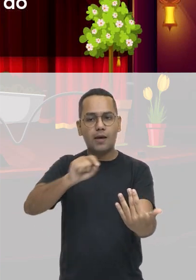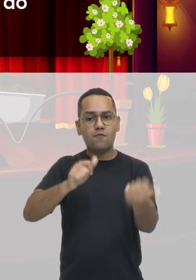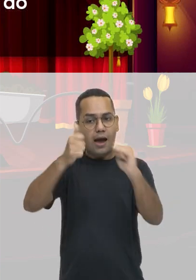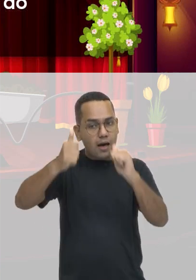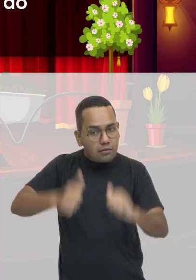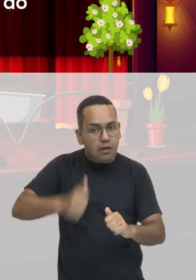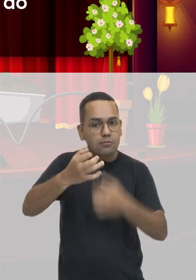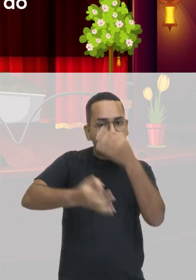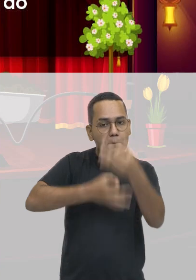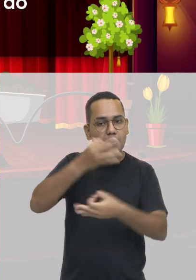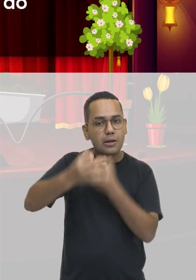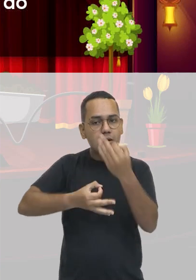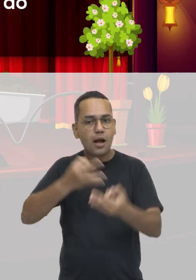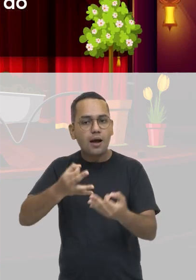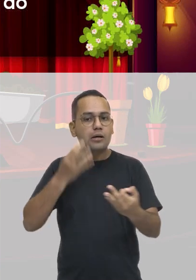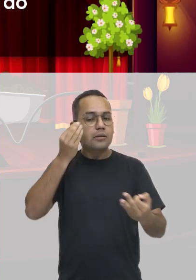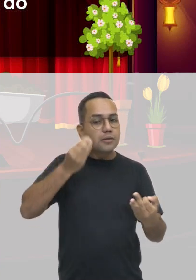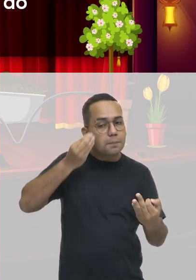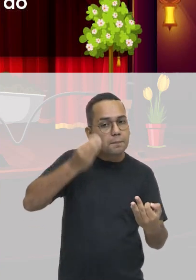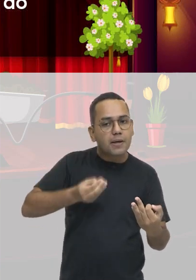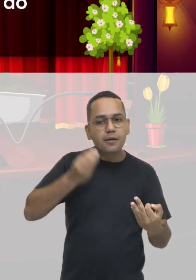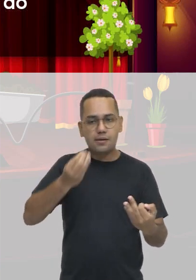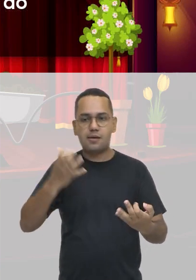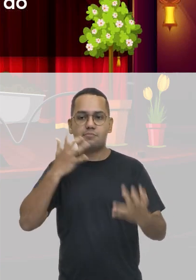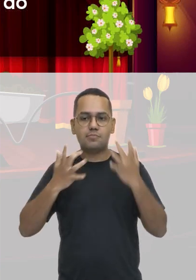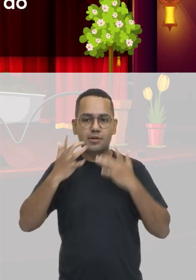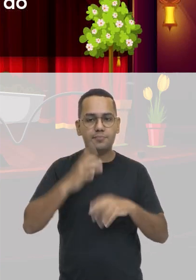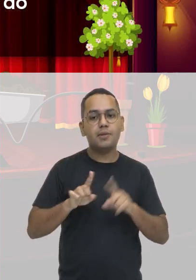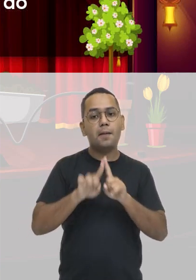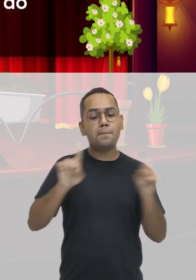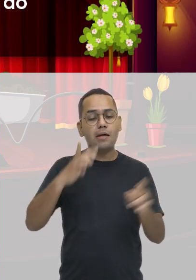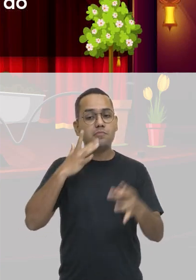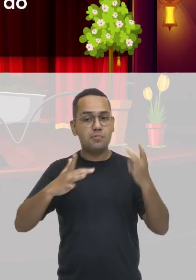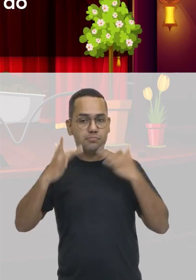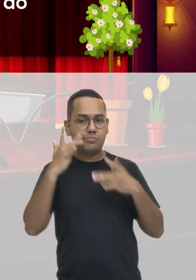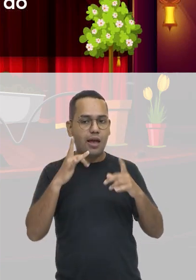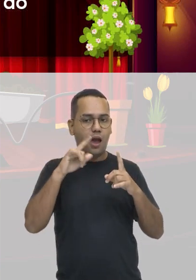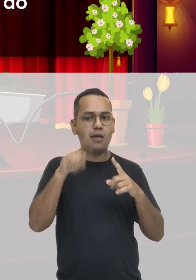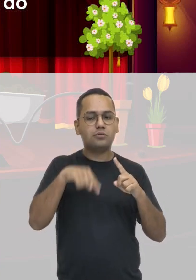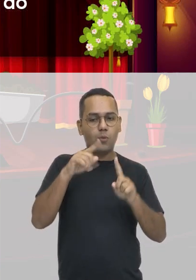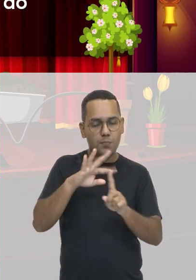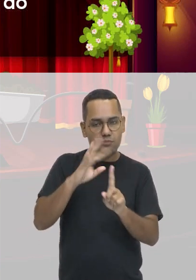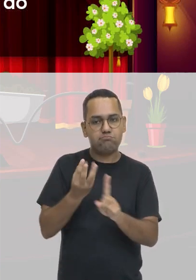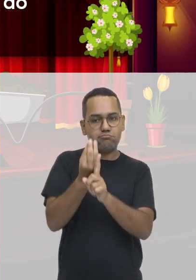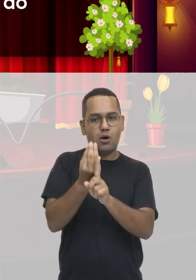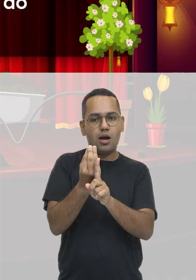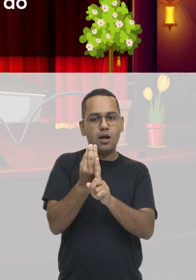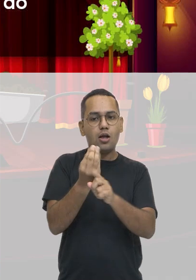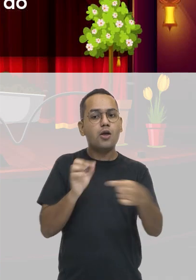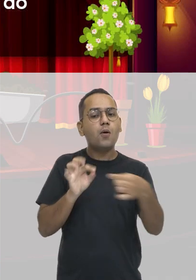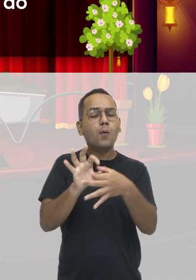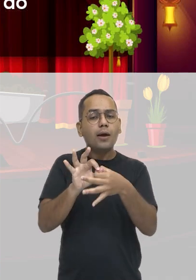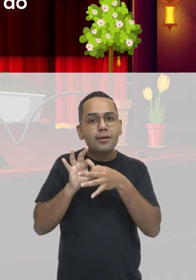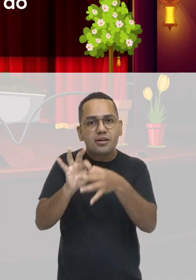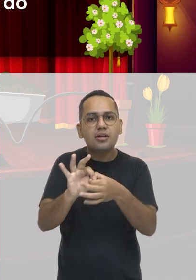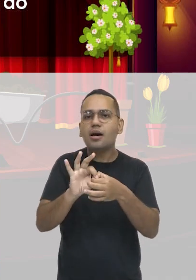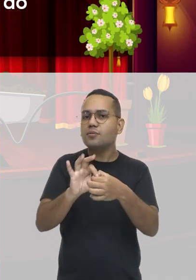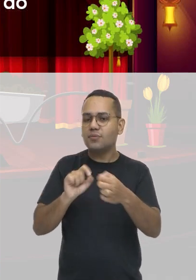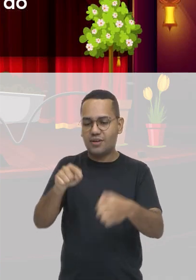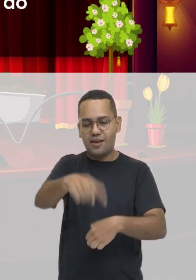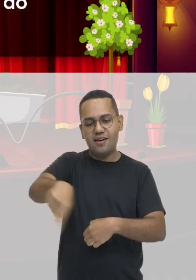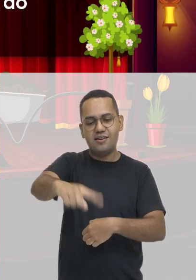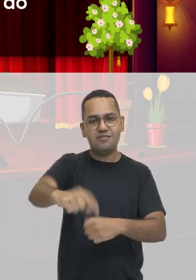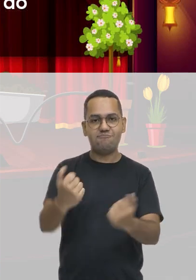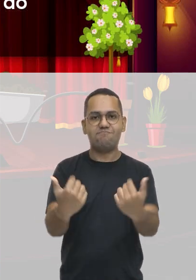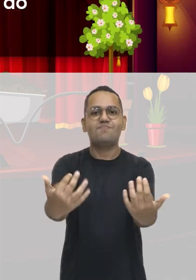da experiência teatral. O teatro é uma arte que se completa com a presença do público.